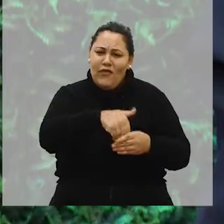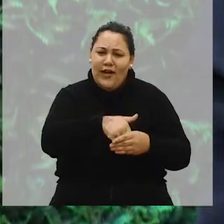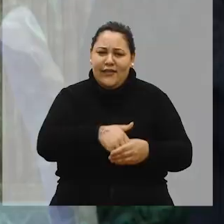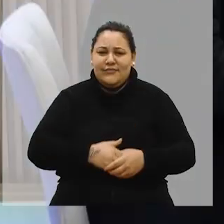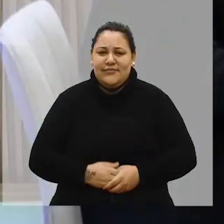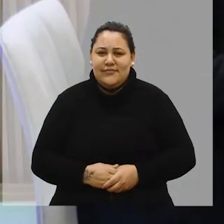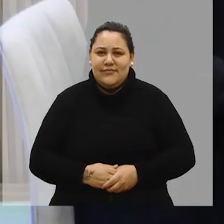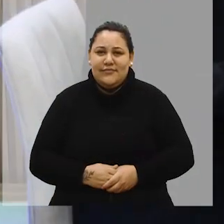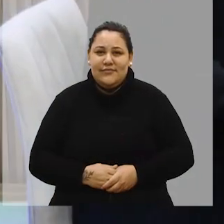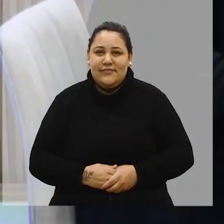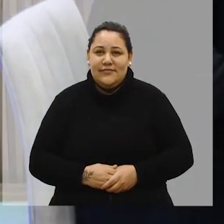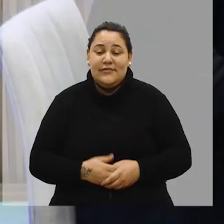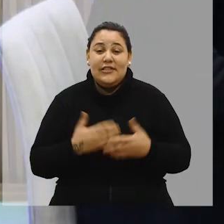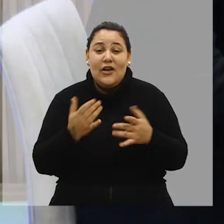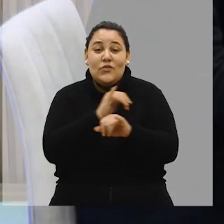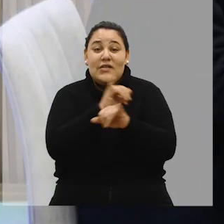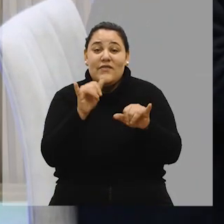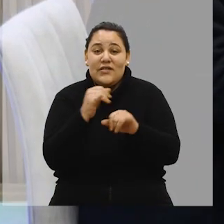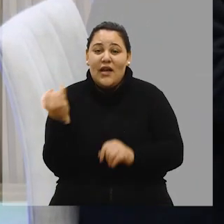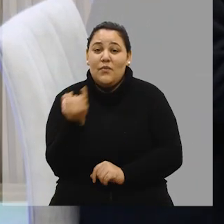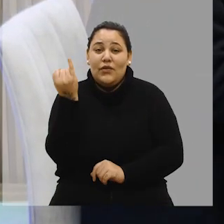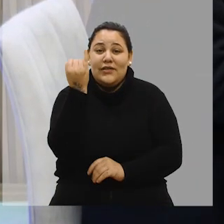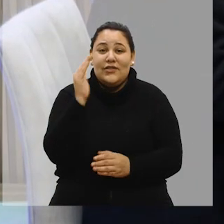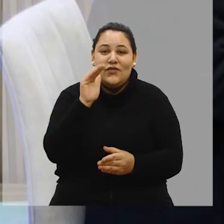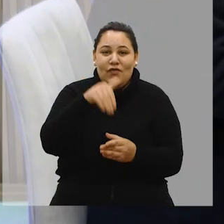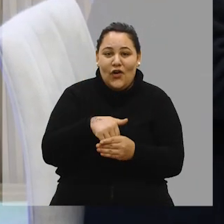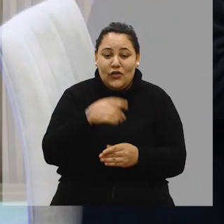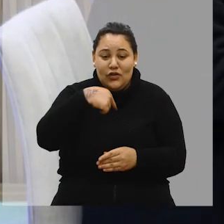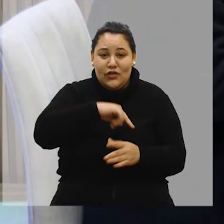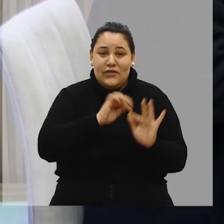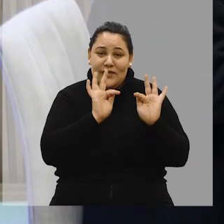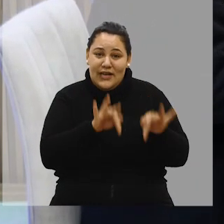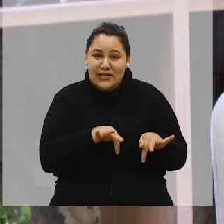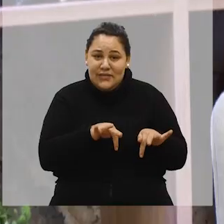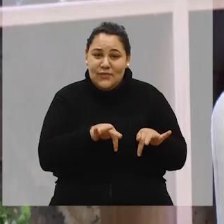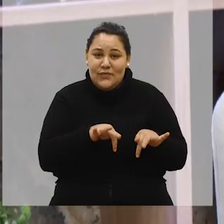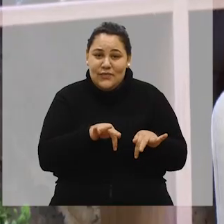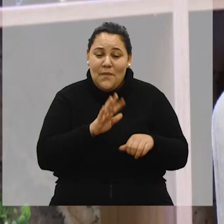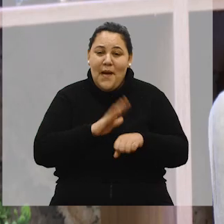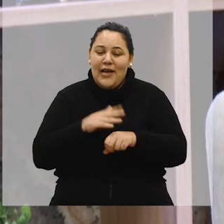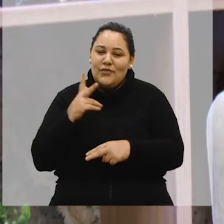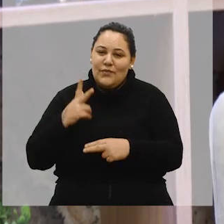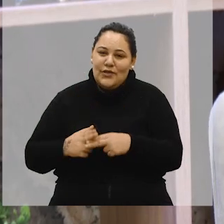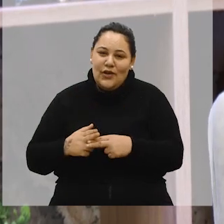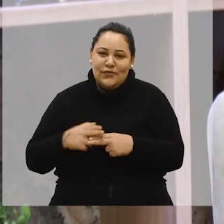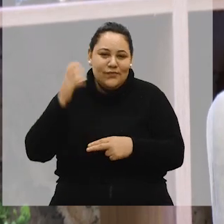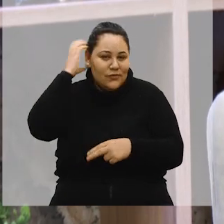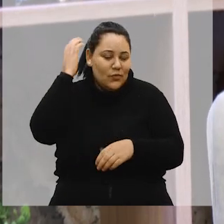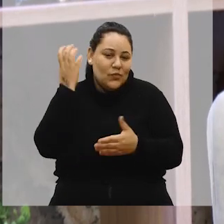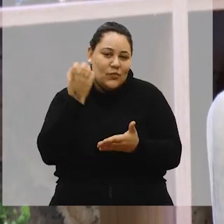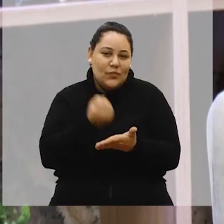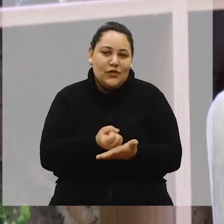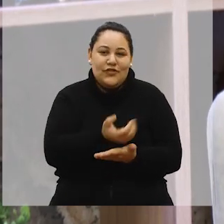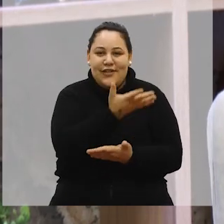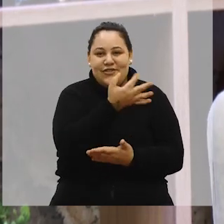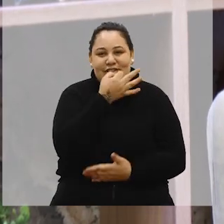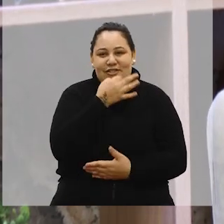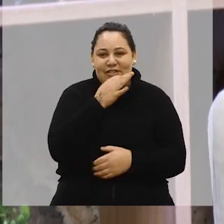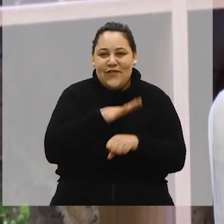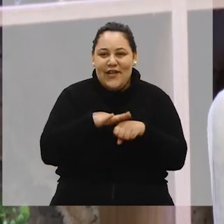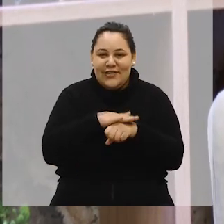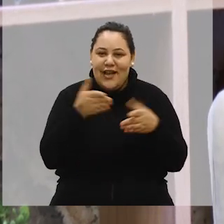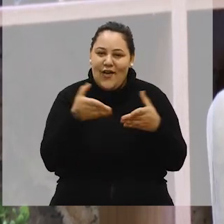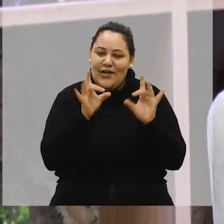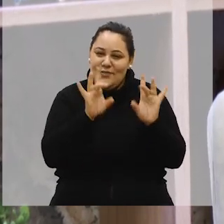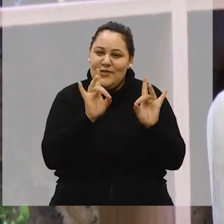É isso aí. E é com esse recado da importância do voto que a gente encerra mais um episódio do podcast Caxias Conversa.